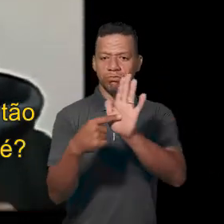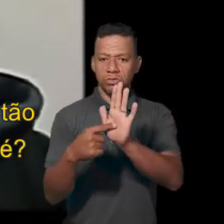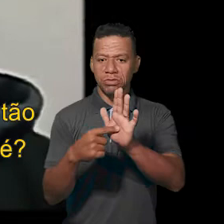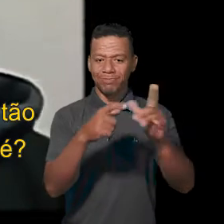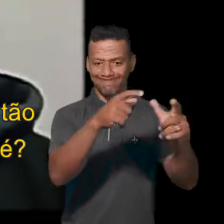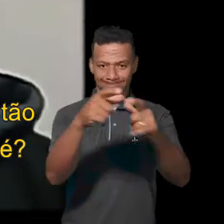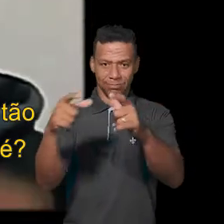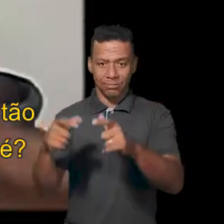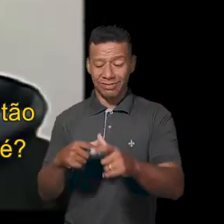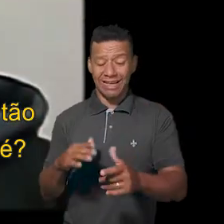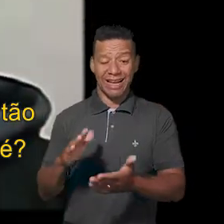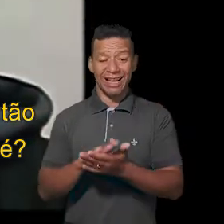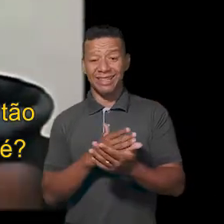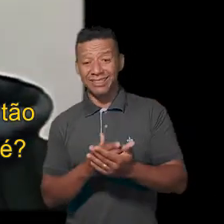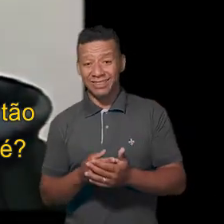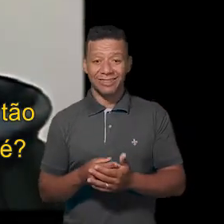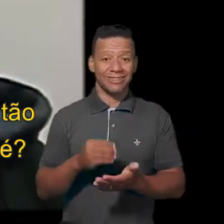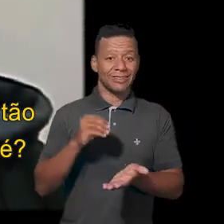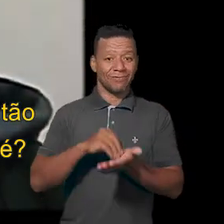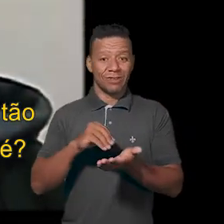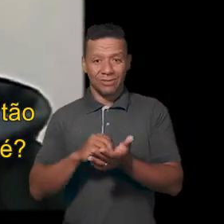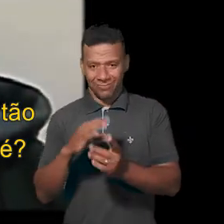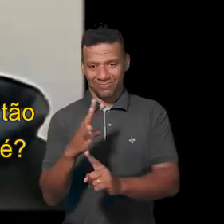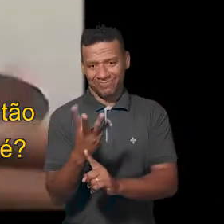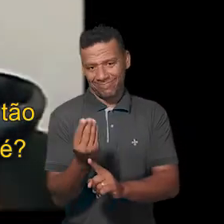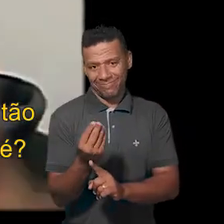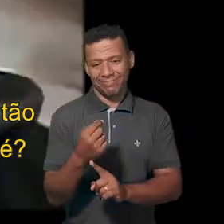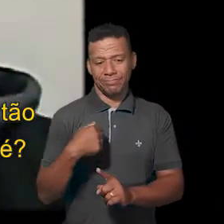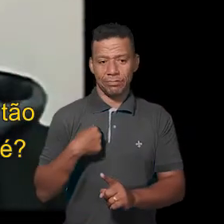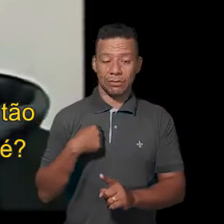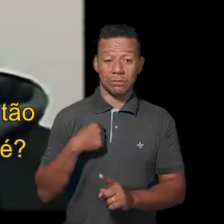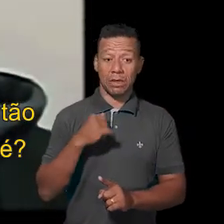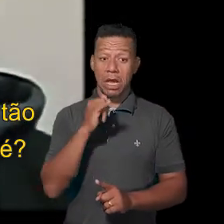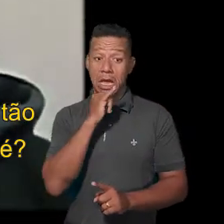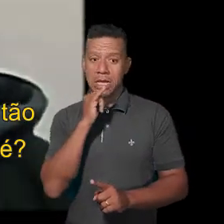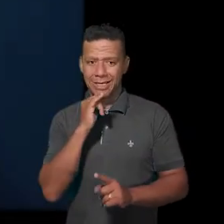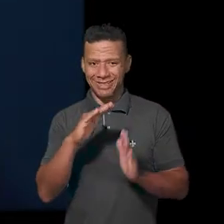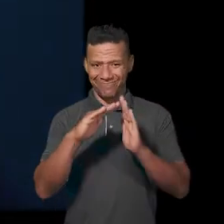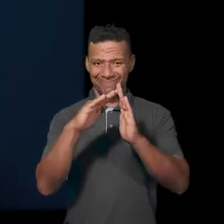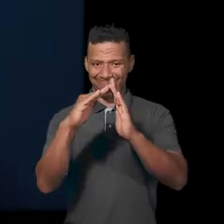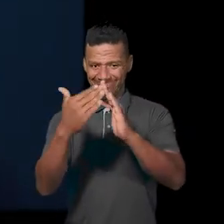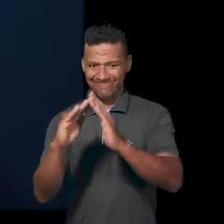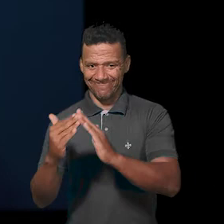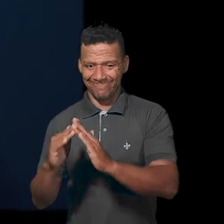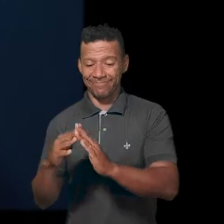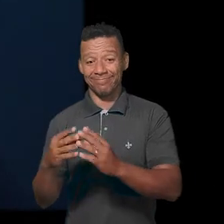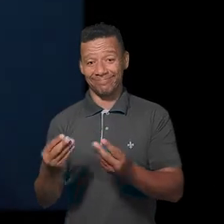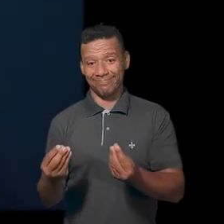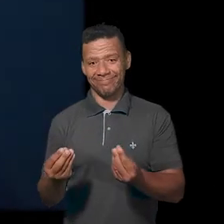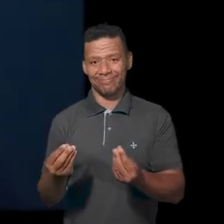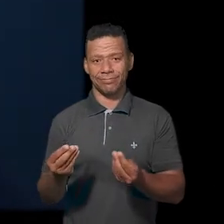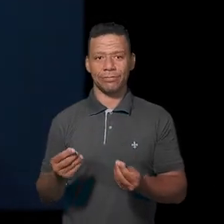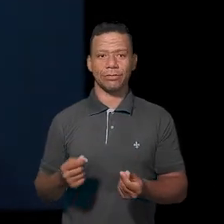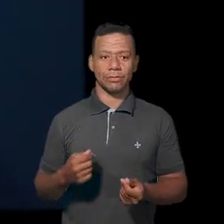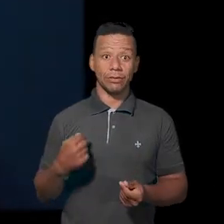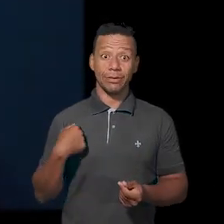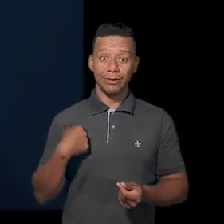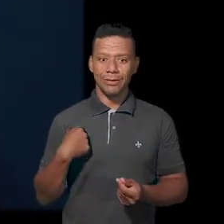onde não é tão comum ver um espetáculo, né, igual que é uma quebrada, né? Veio assim para ensinar a